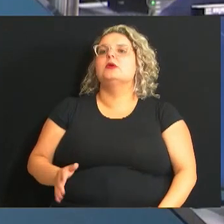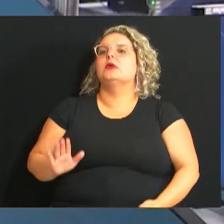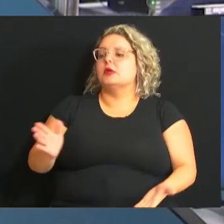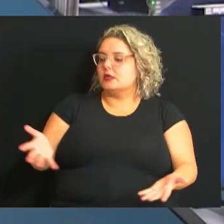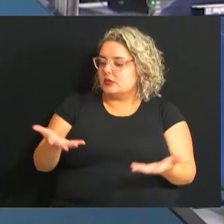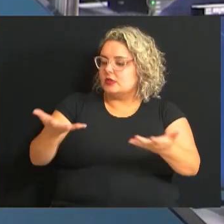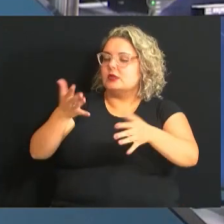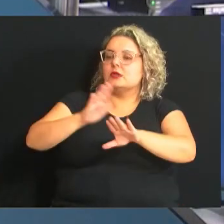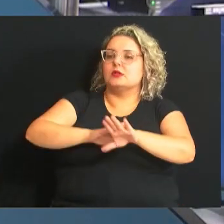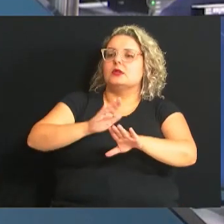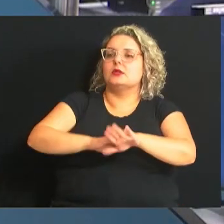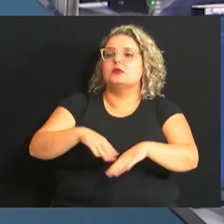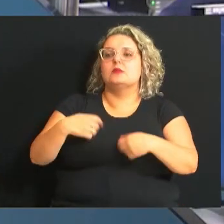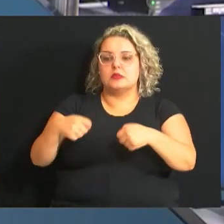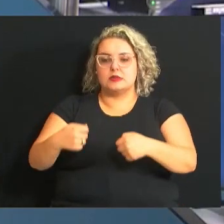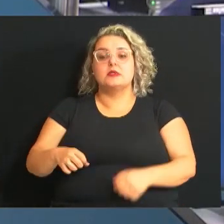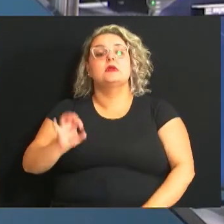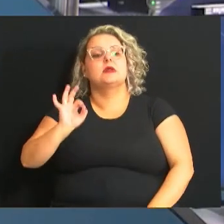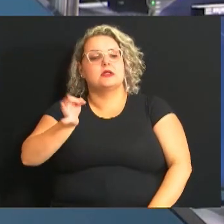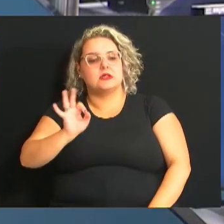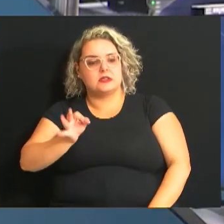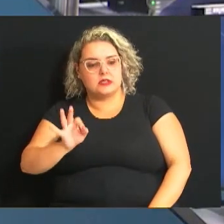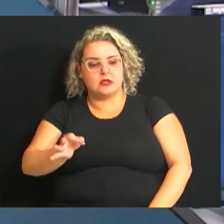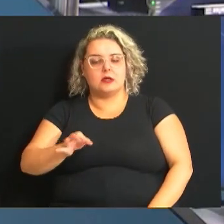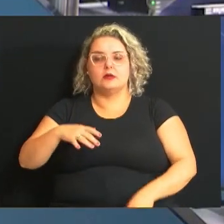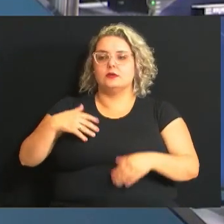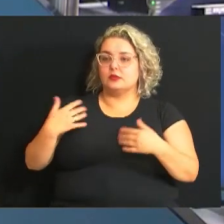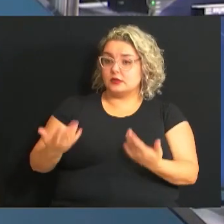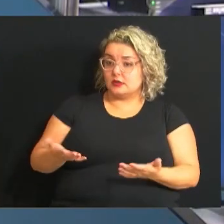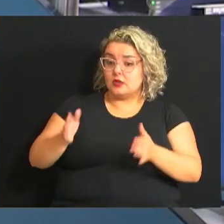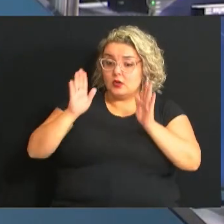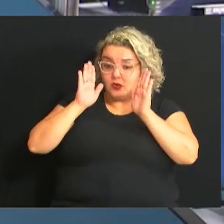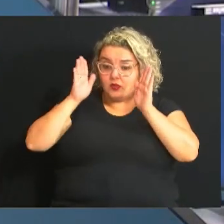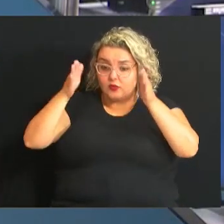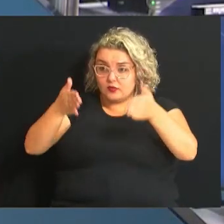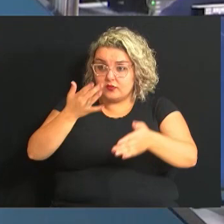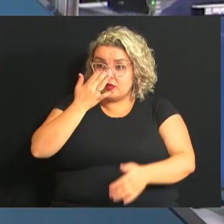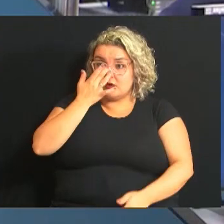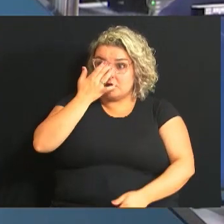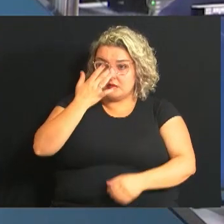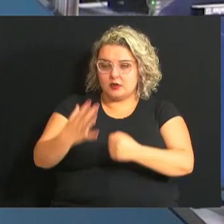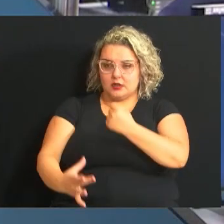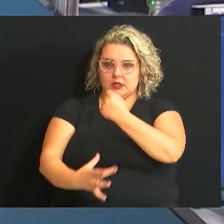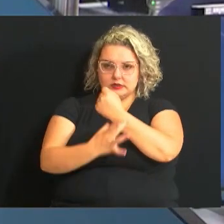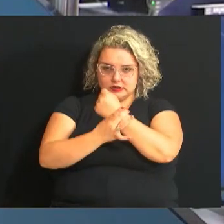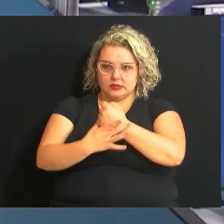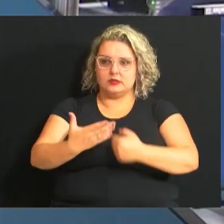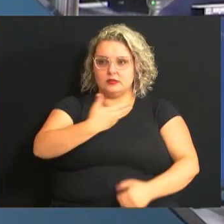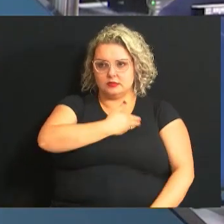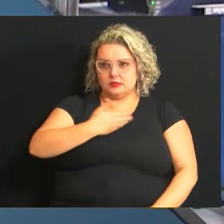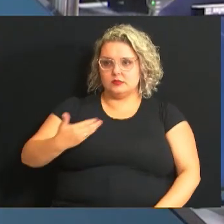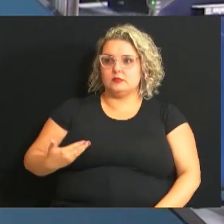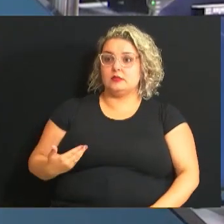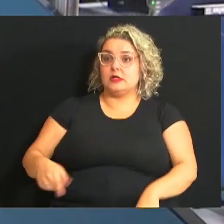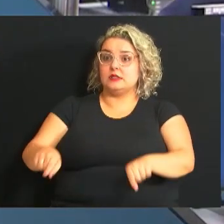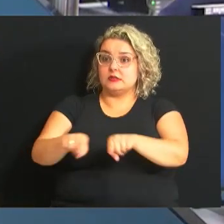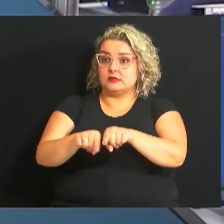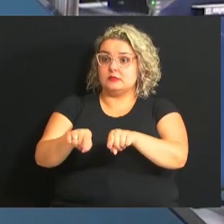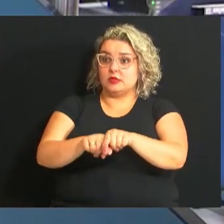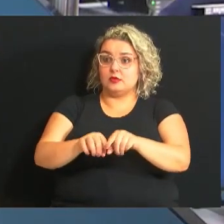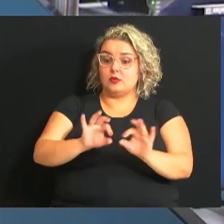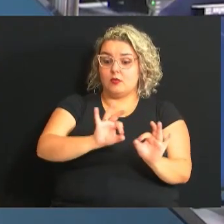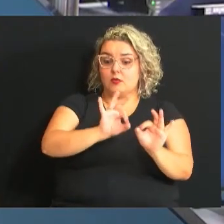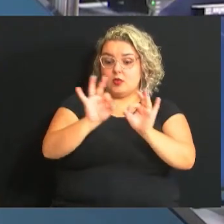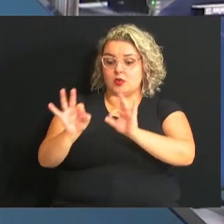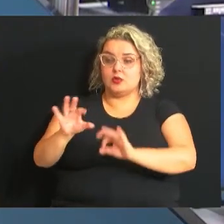tomada. Exato. E a partir do momento, então, o foco principal é a segurança pública, mas também o programa Monitora Campinas atende ocorrências